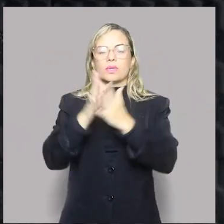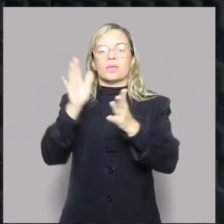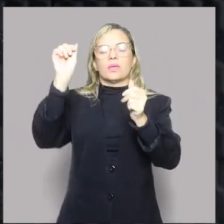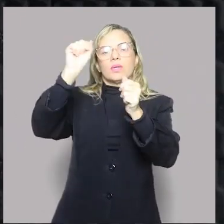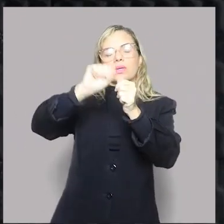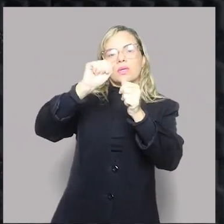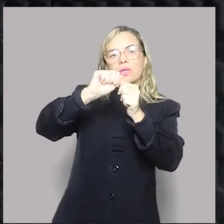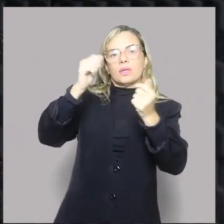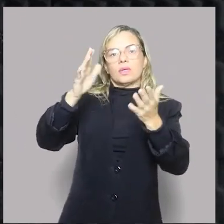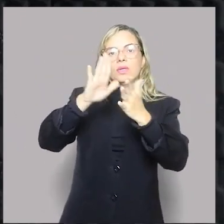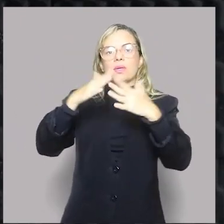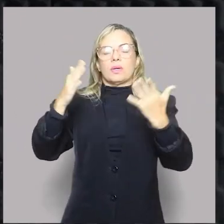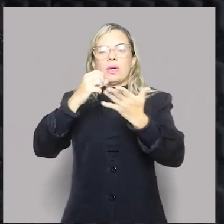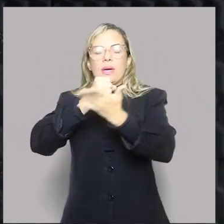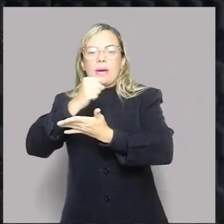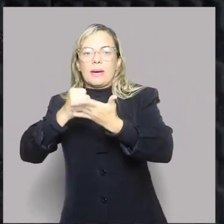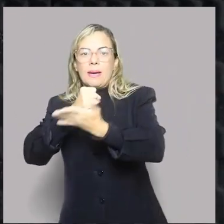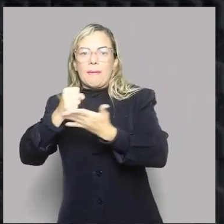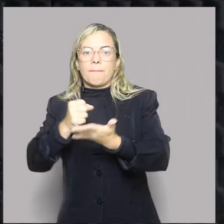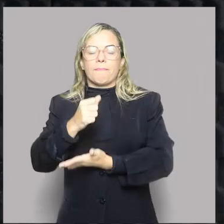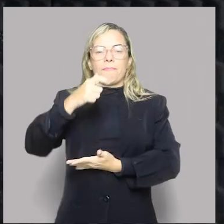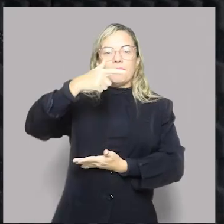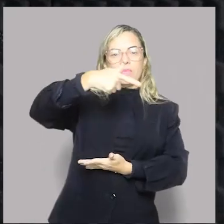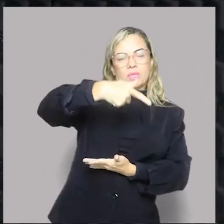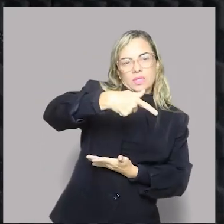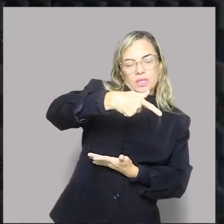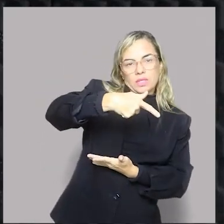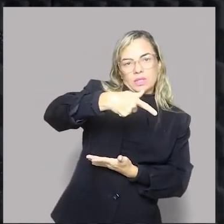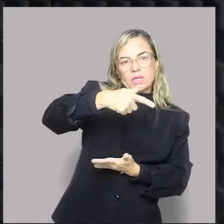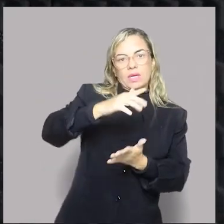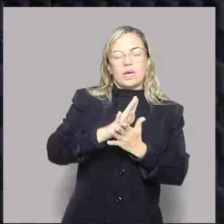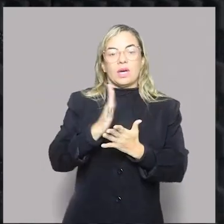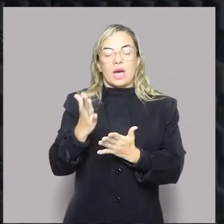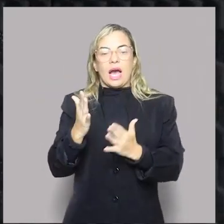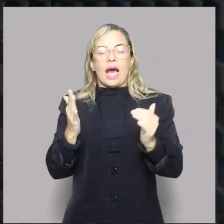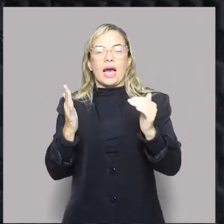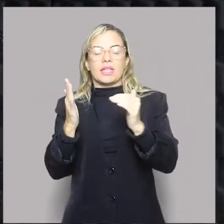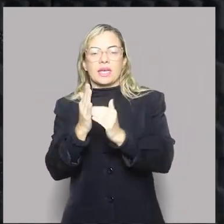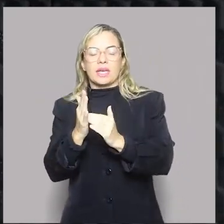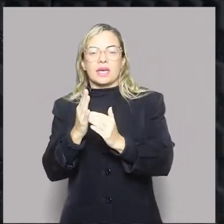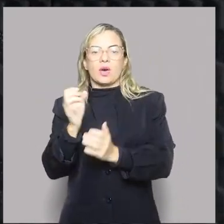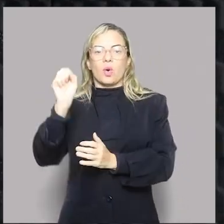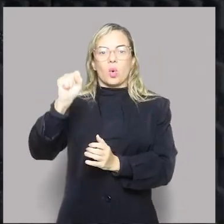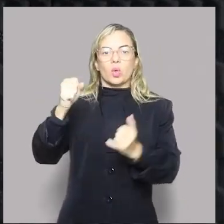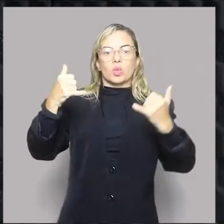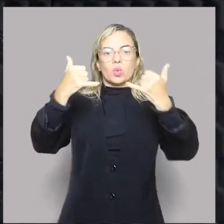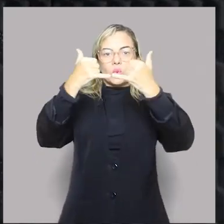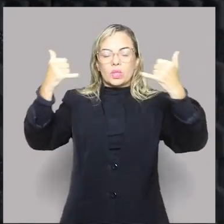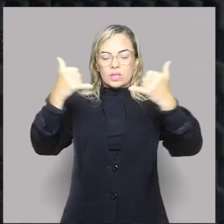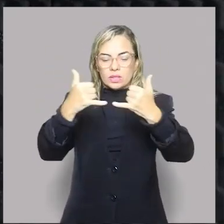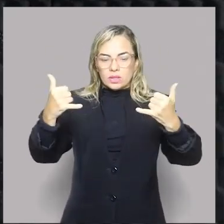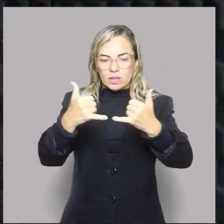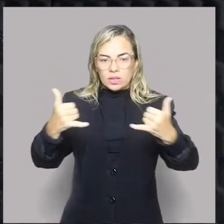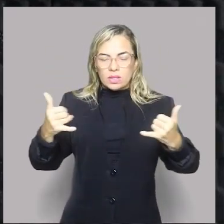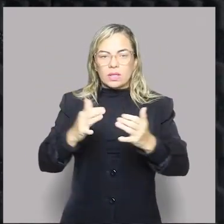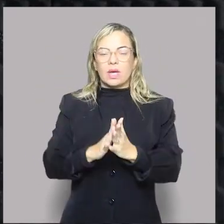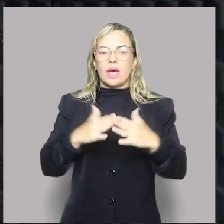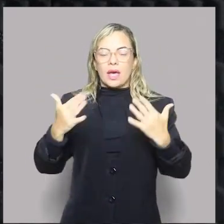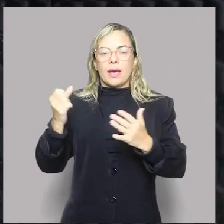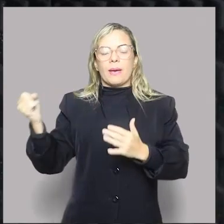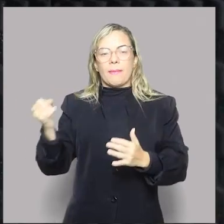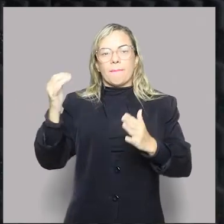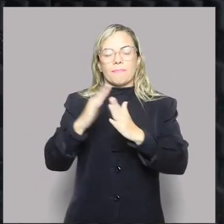do Desenvolvimento 1. Primeiramente nós vamos ver um passo a passo e depois a gente vai conferir um